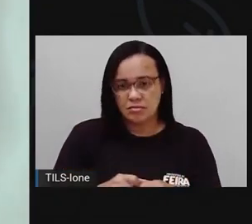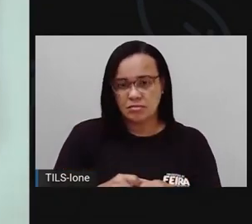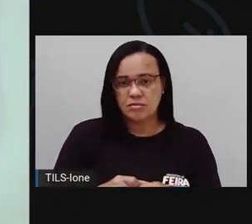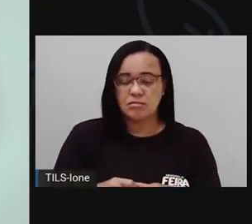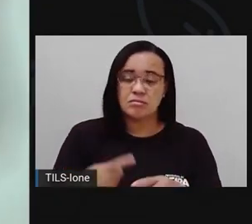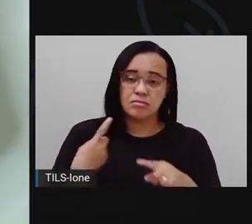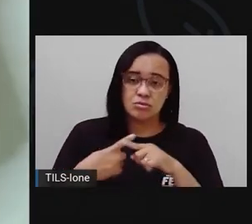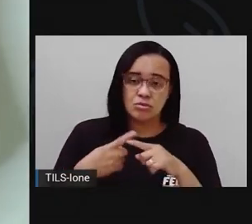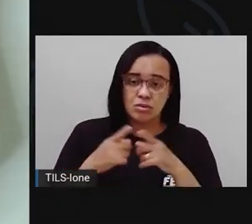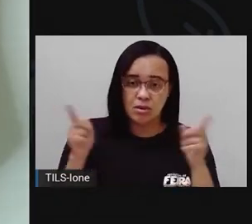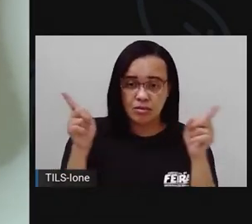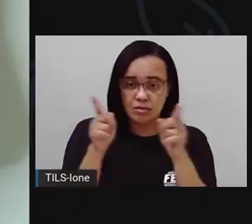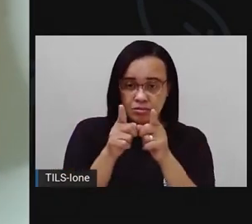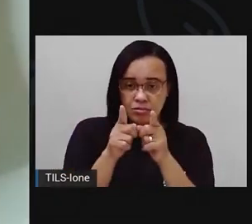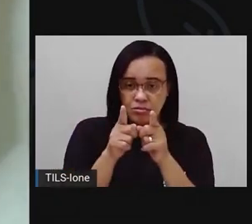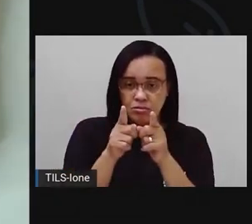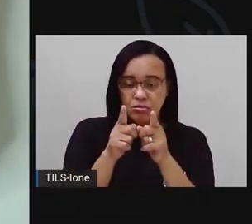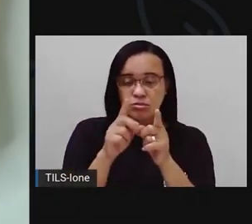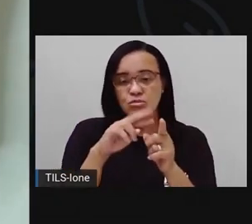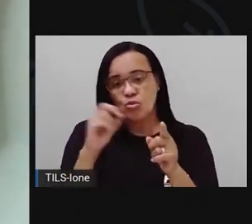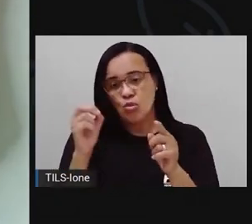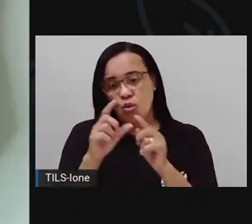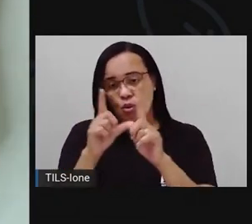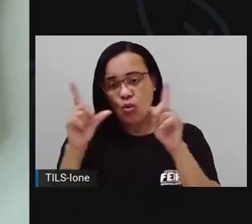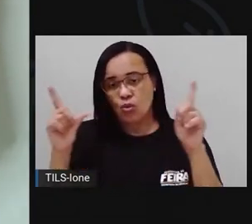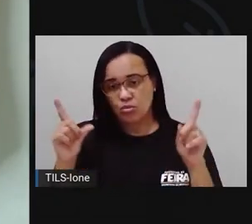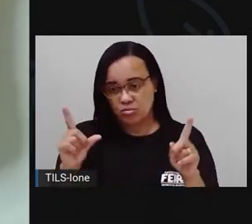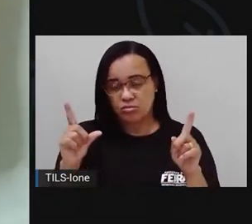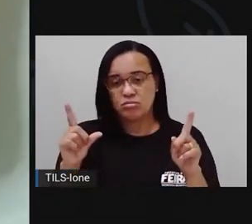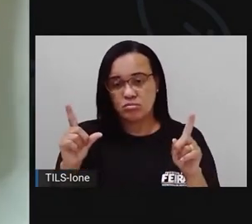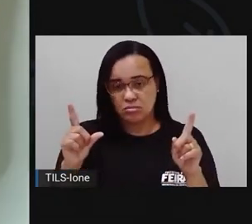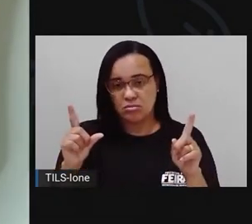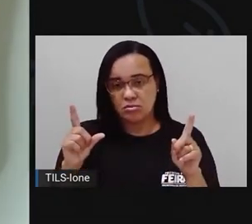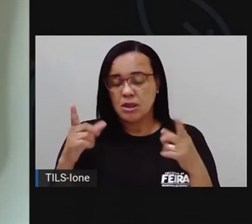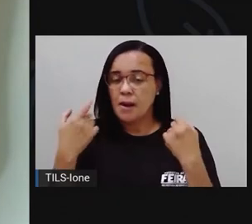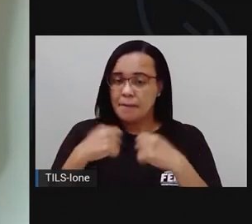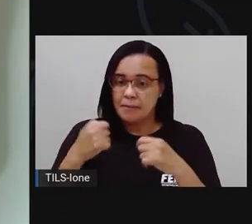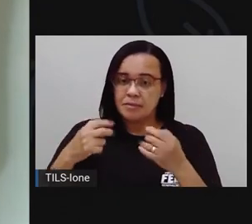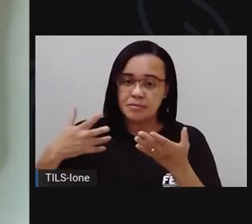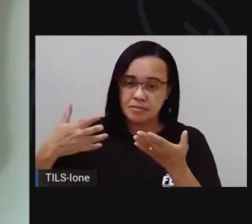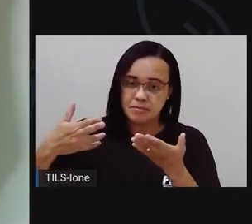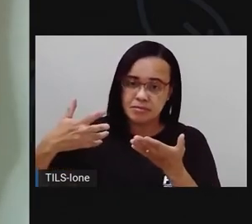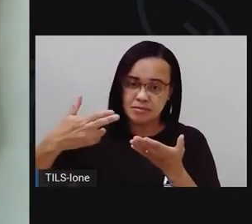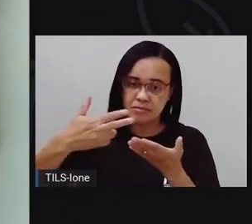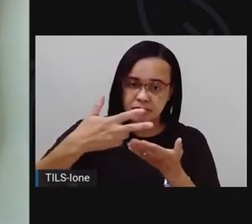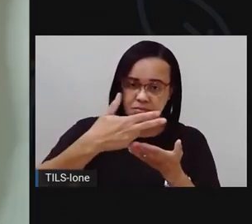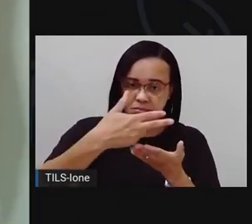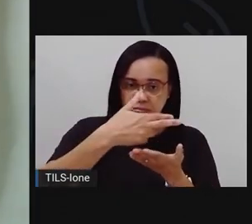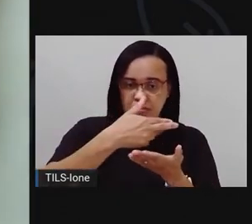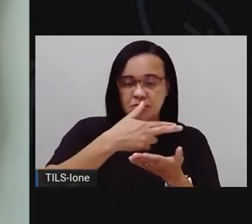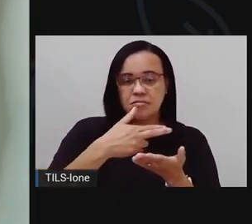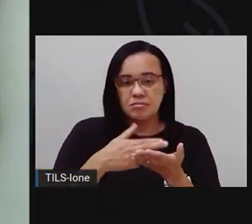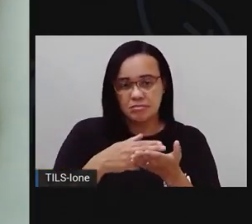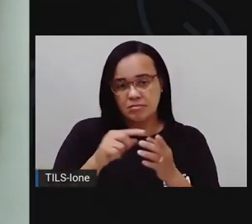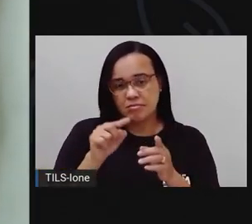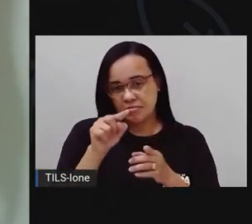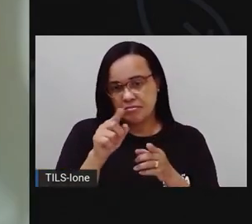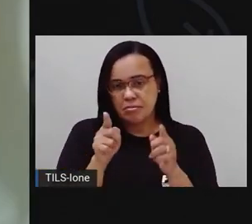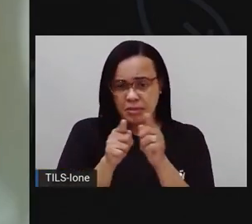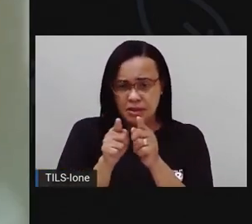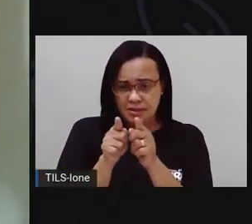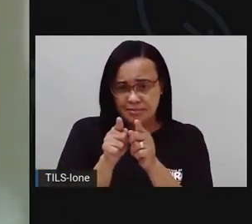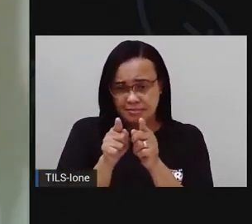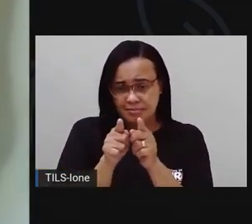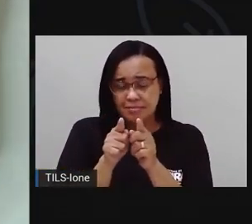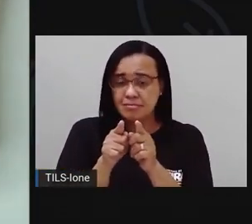ser menorzinho, ó. E você vai precisar cortar o palito, né, para ficar pequenininho aqui a